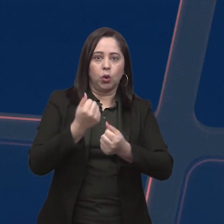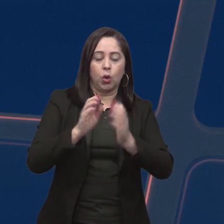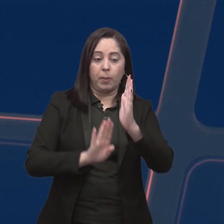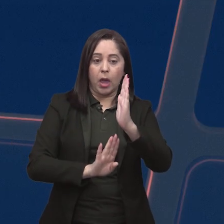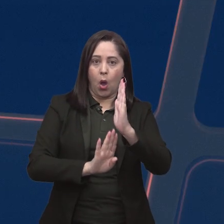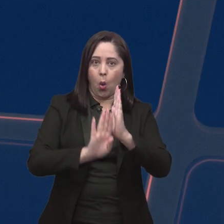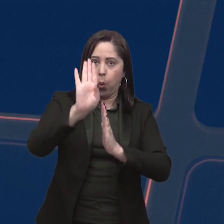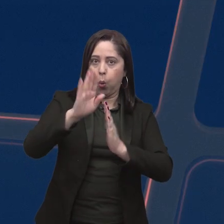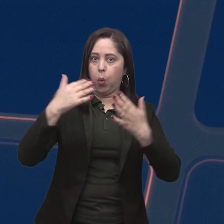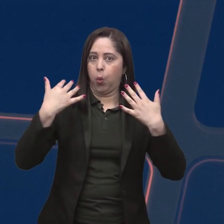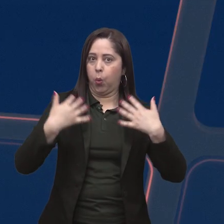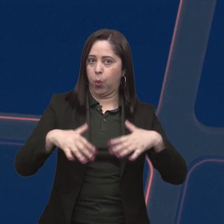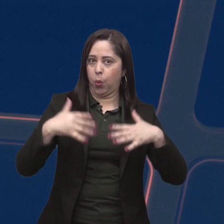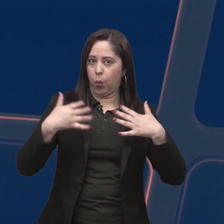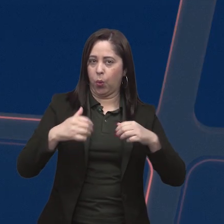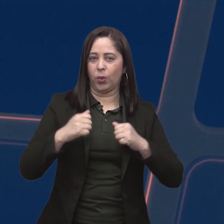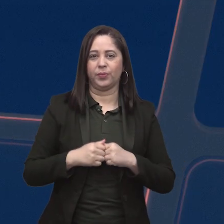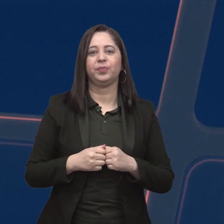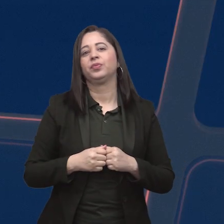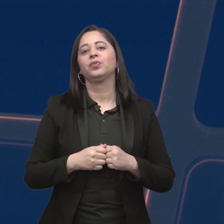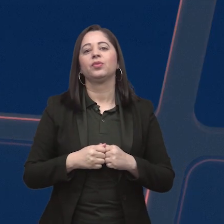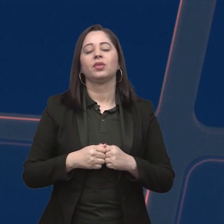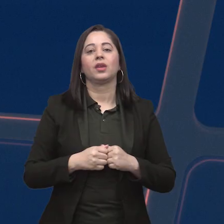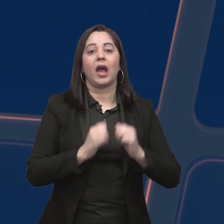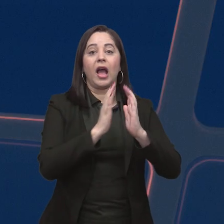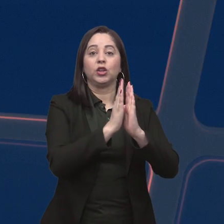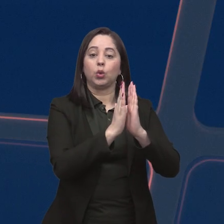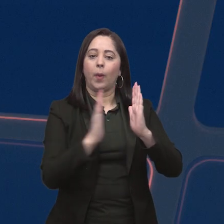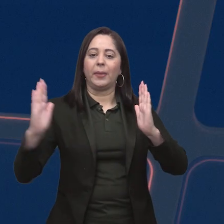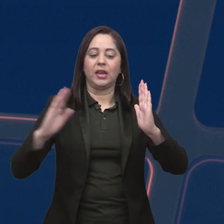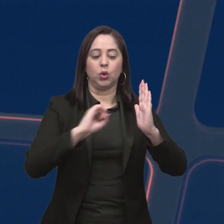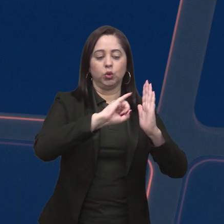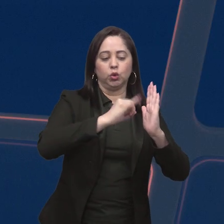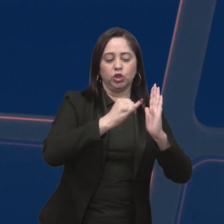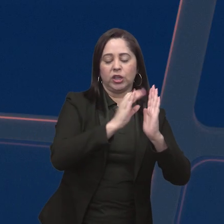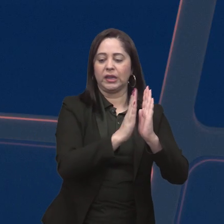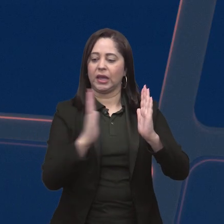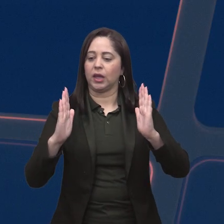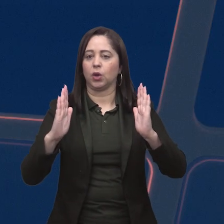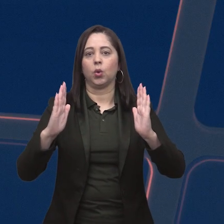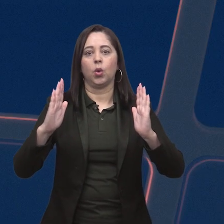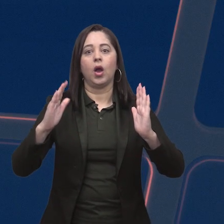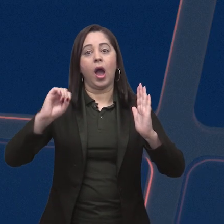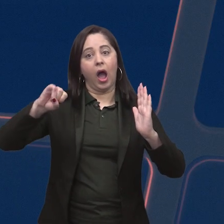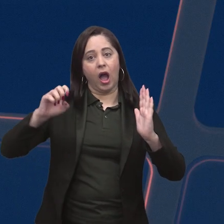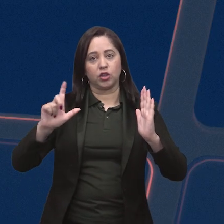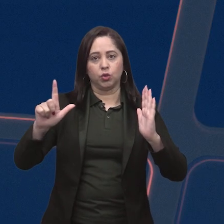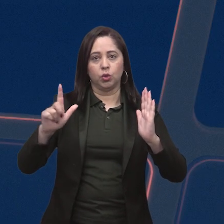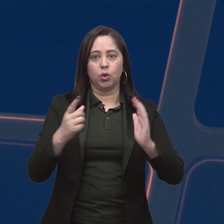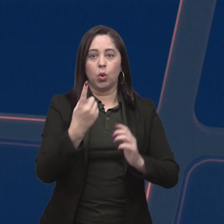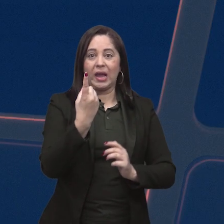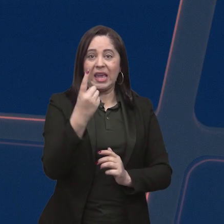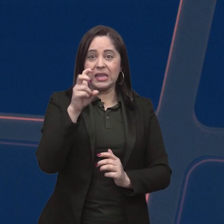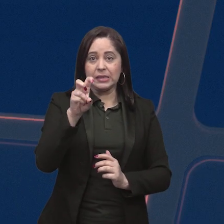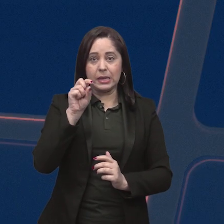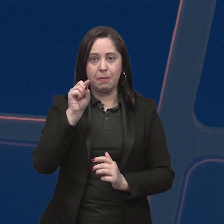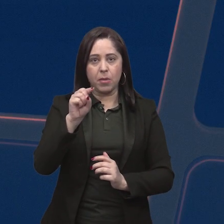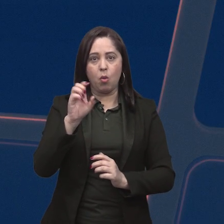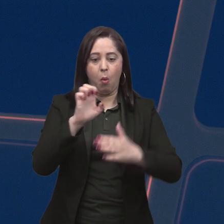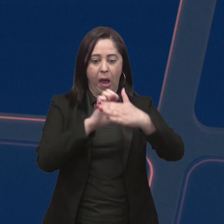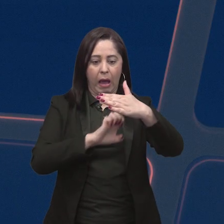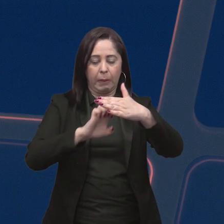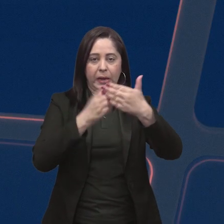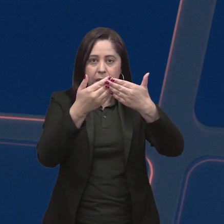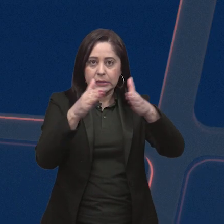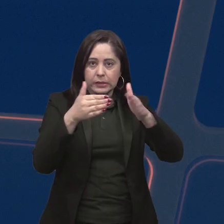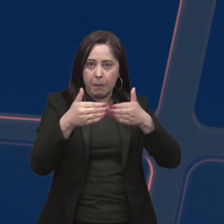mostram que a cidade não para de crescer. Só nos primeiros 6 meses deste ano, mais de 15 mil novas empresas foram